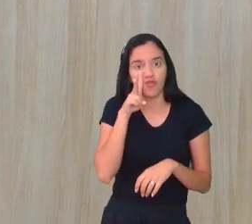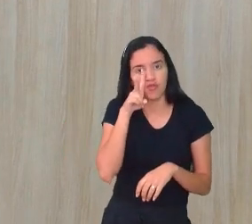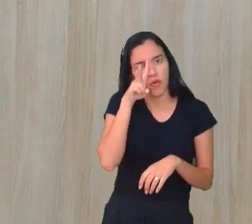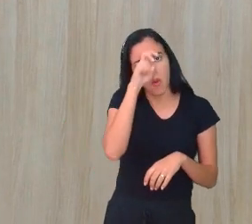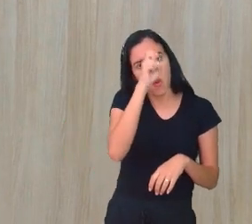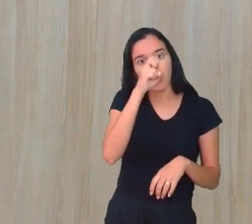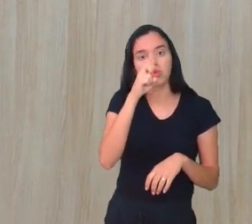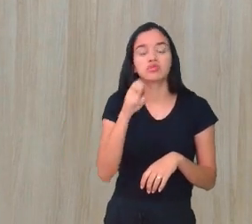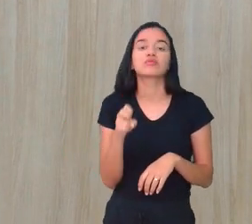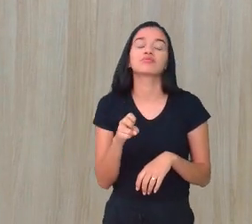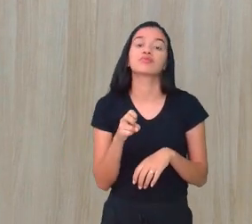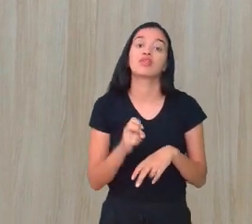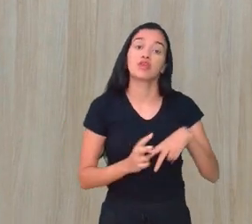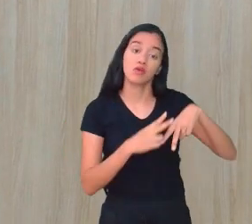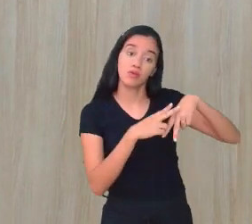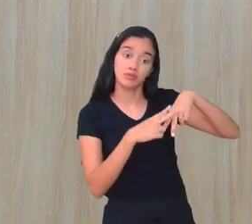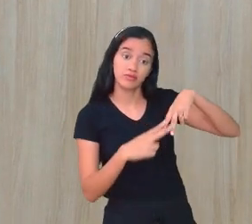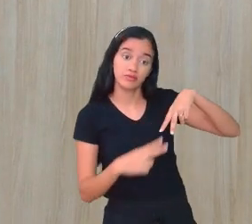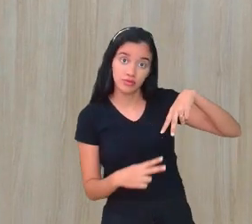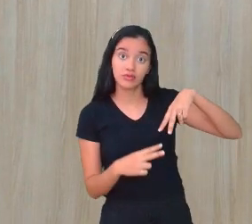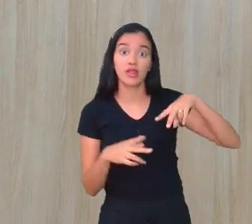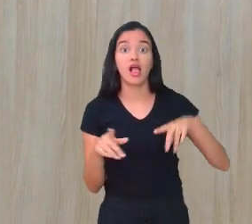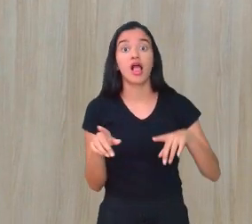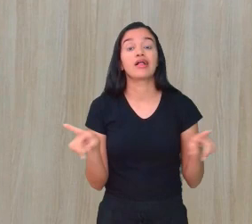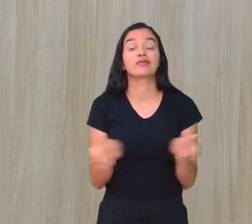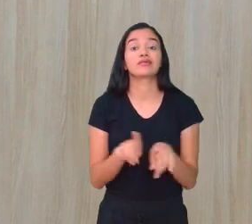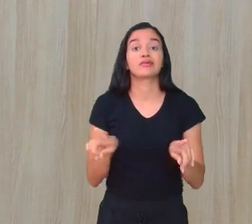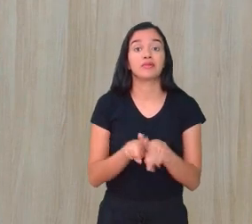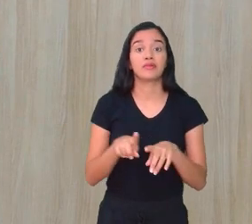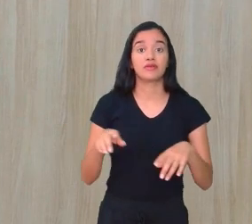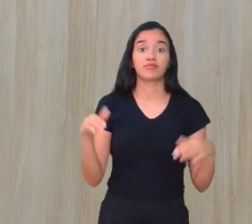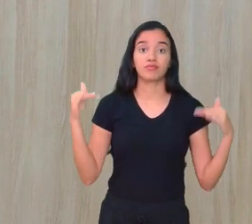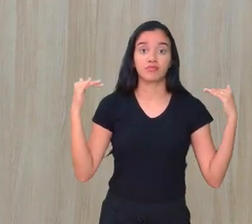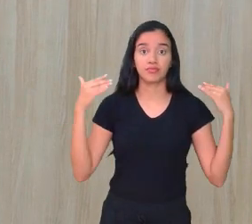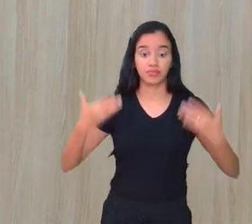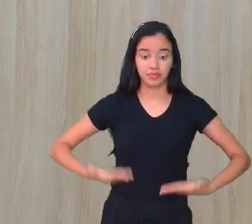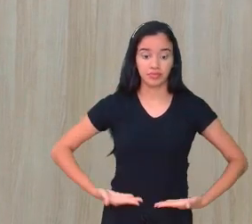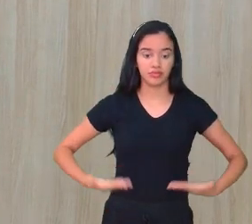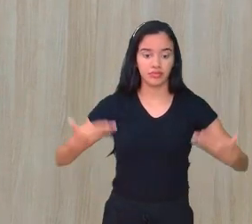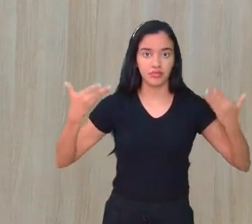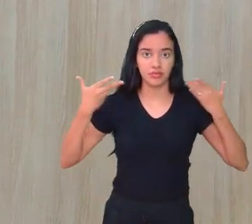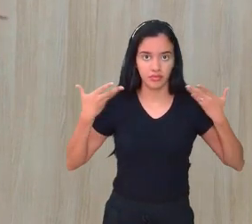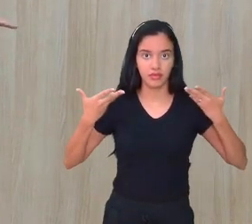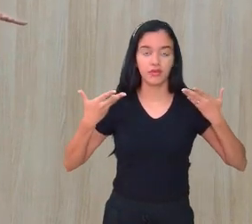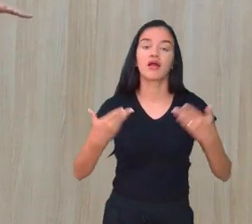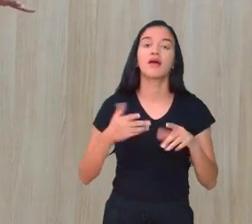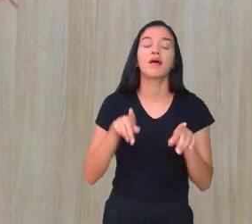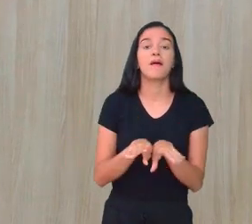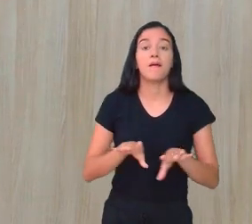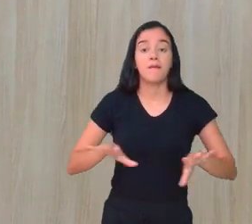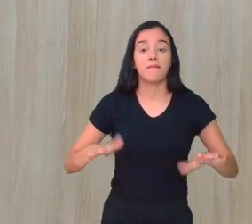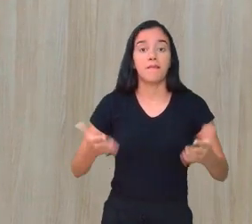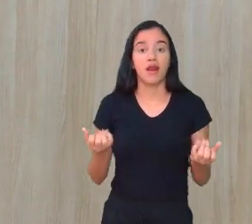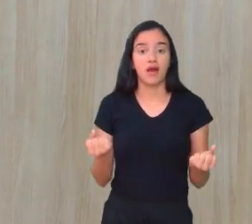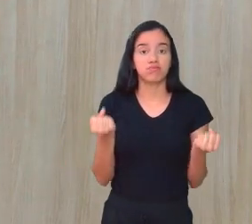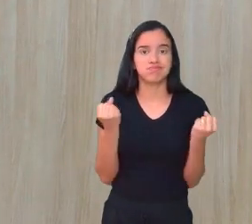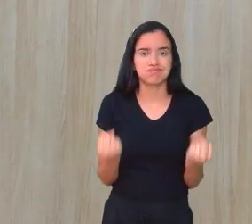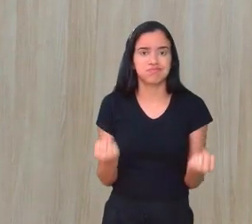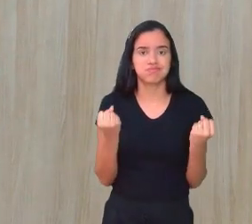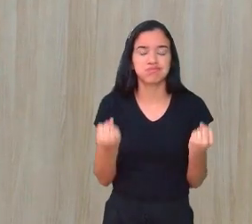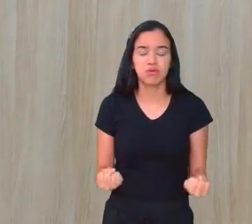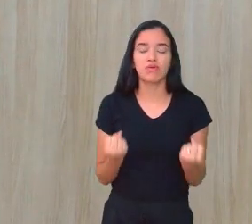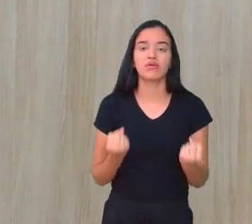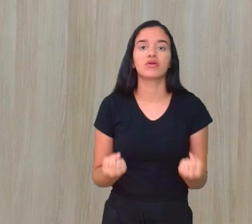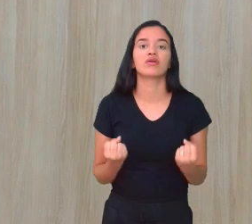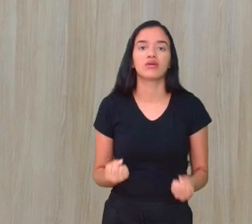nos membros, tanto inferiores para dar impulso, como nos superiores para poder apoiar ali o corpo, né? Quando